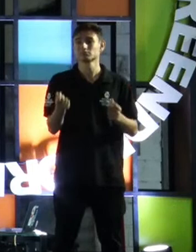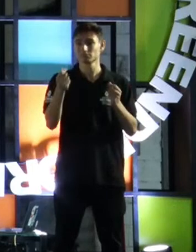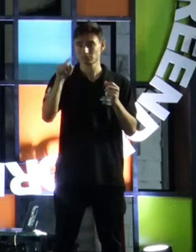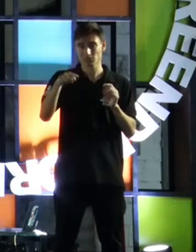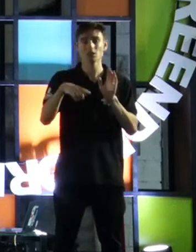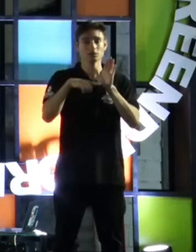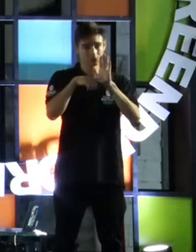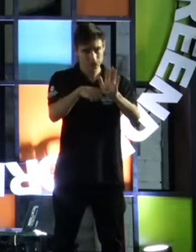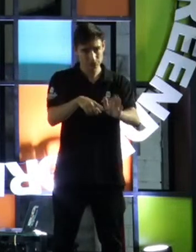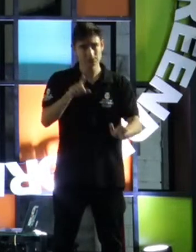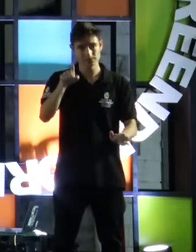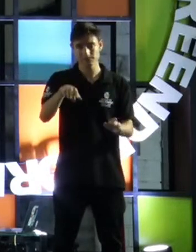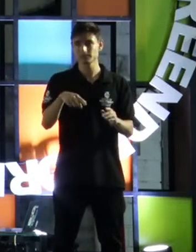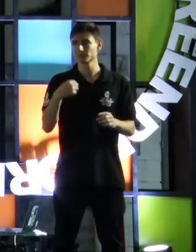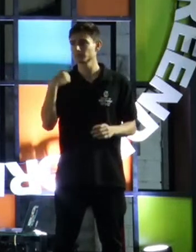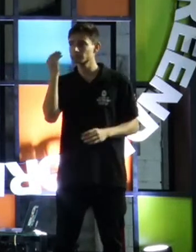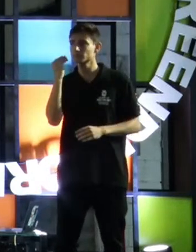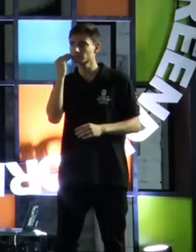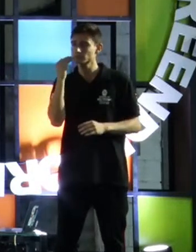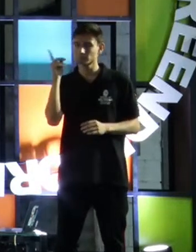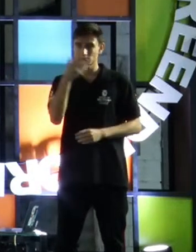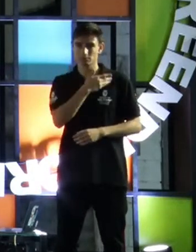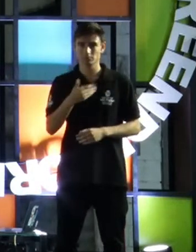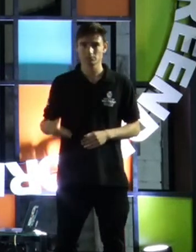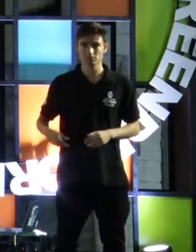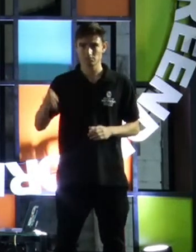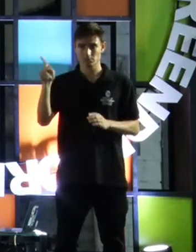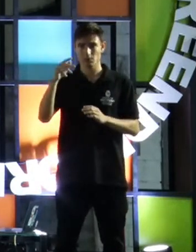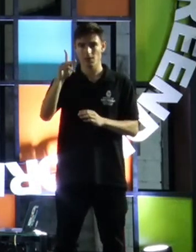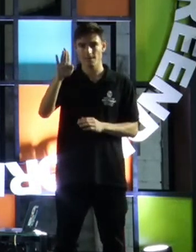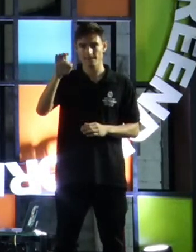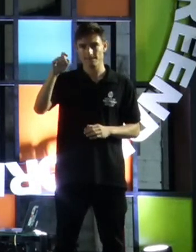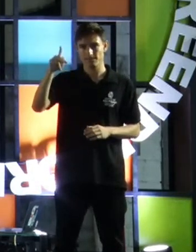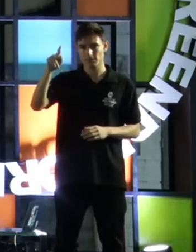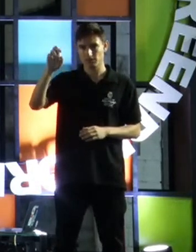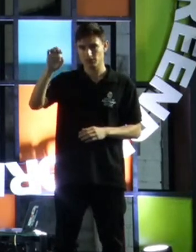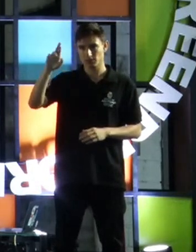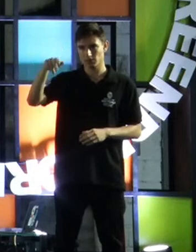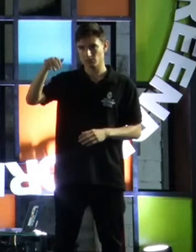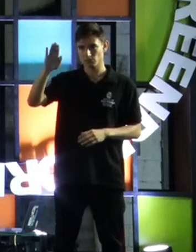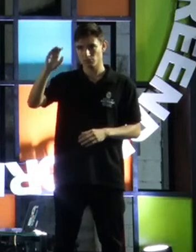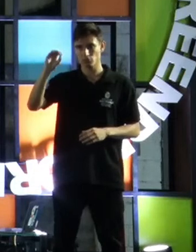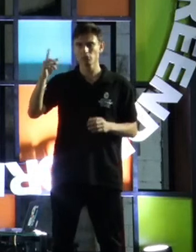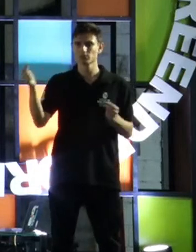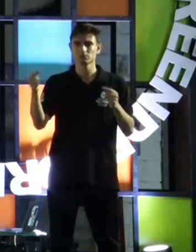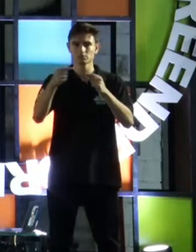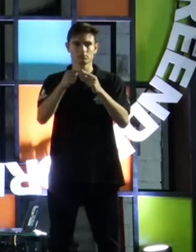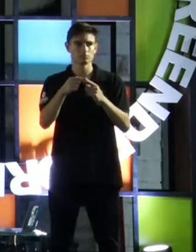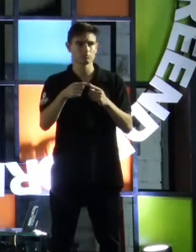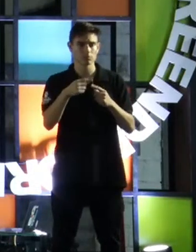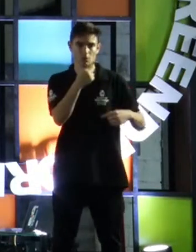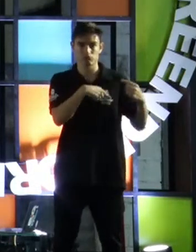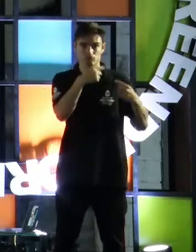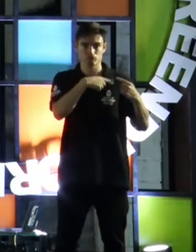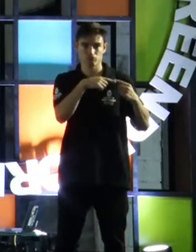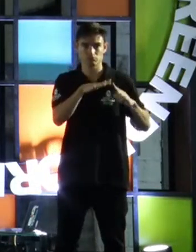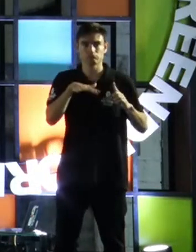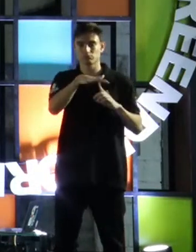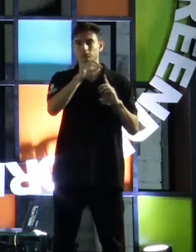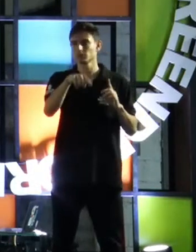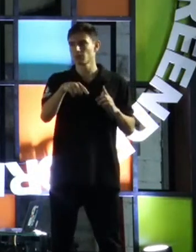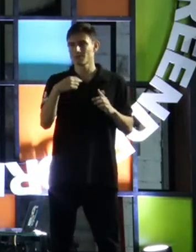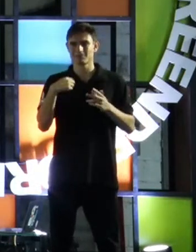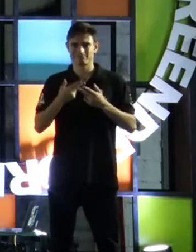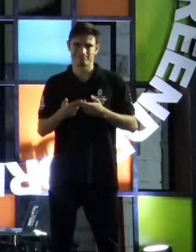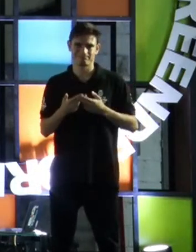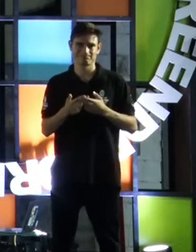políticas públicas. Eu tinha tido uma experiência no governo do estado de Pernambuco e tinha me apaixonado por políticas públicas, mas não tive